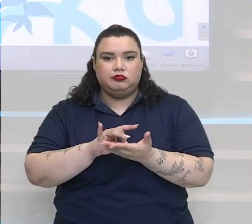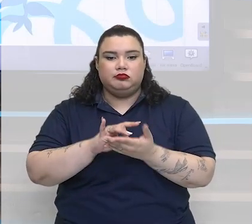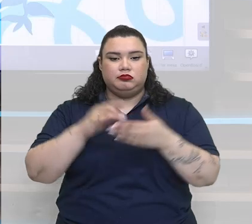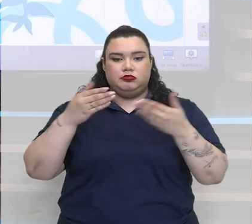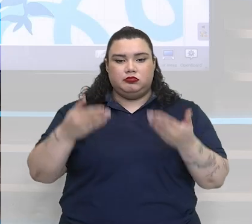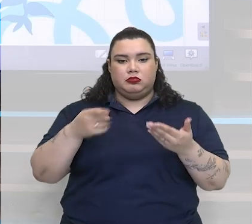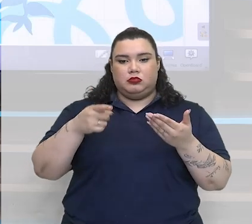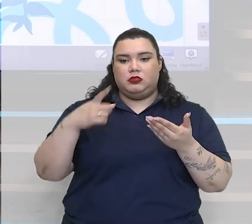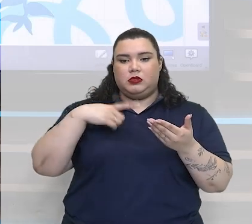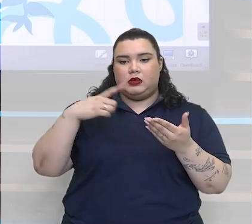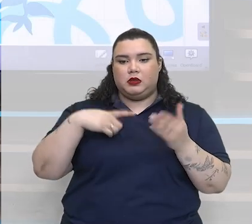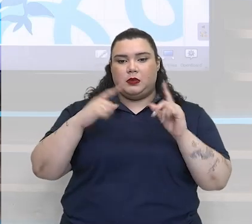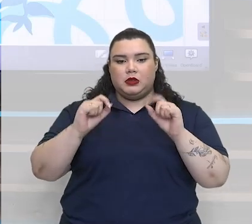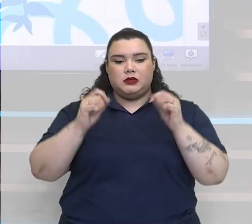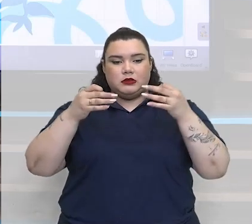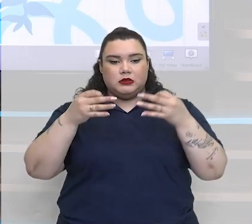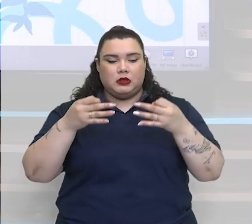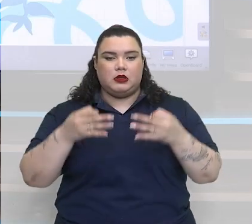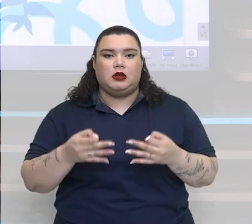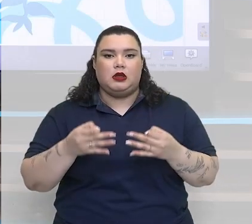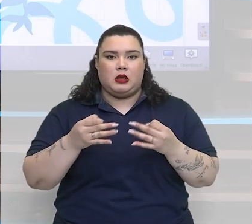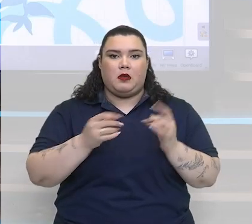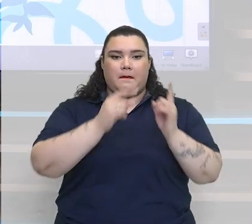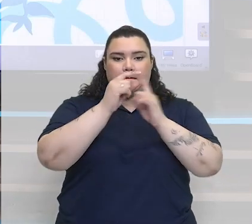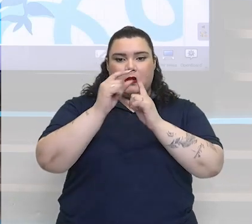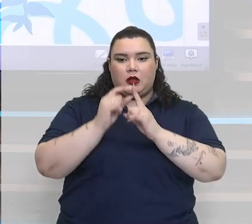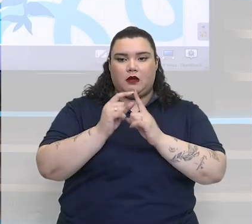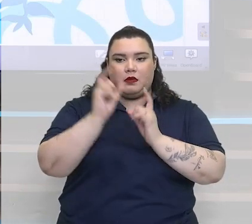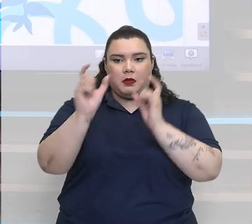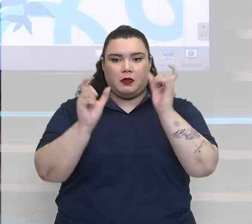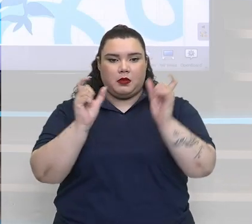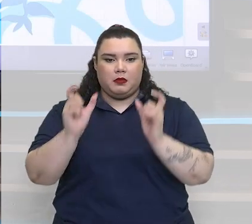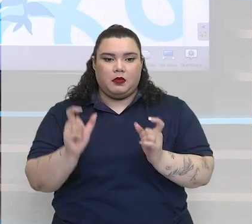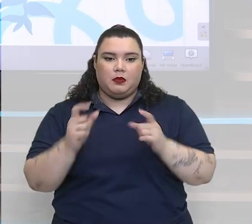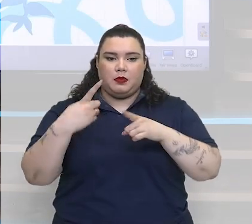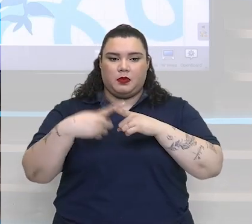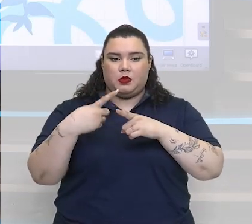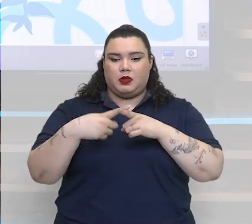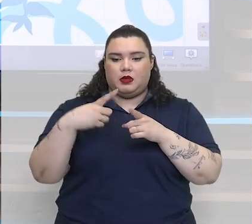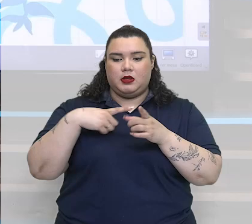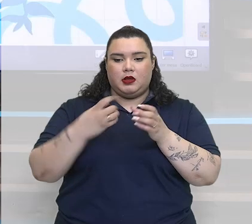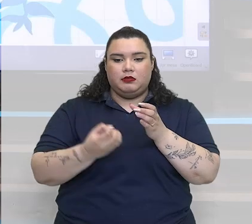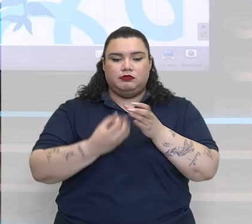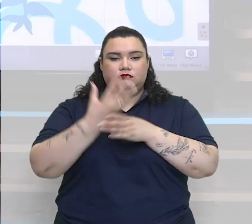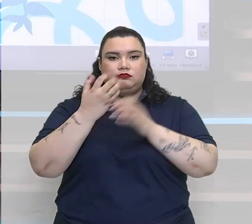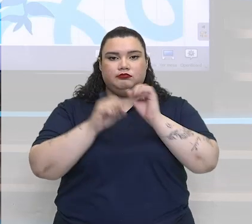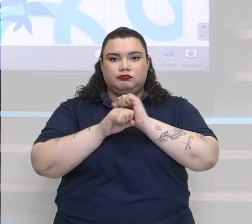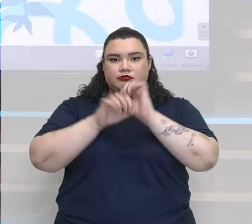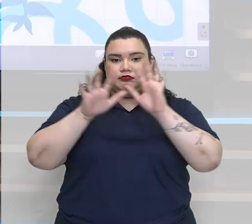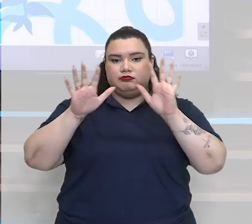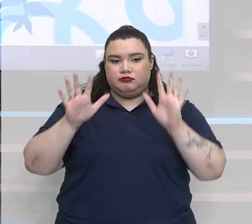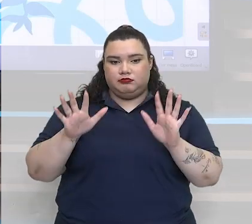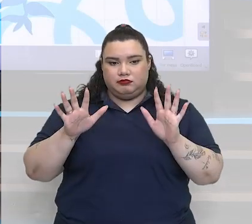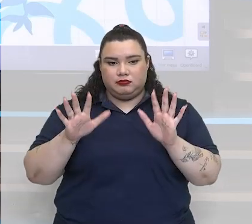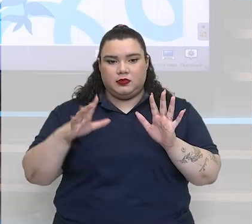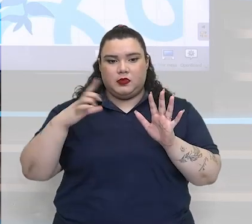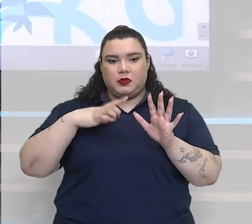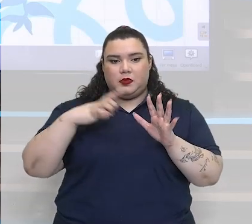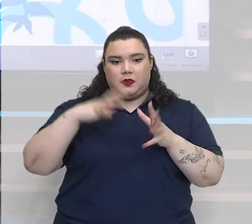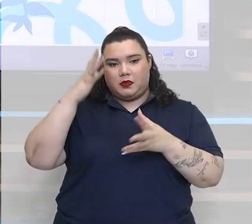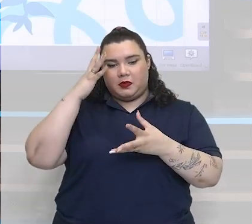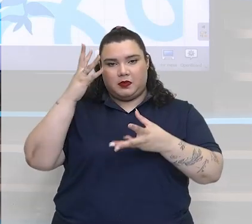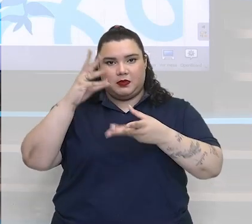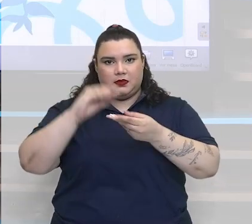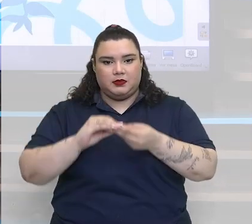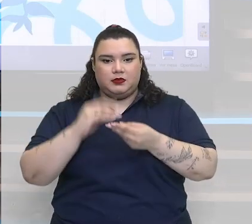você pronunciar corretamente as palavras, porque isso produz clarezas, traz